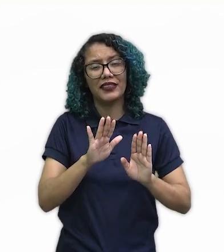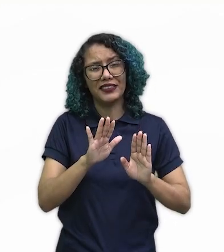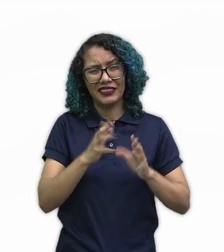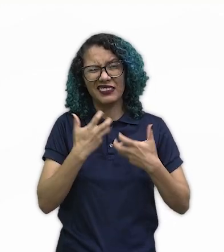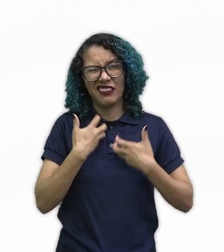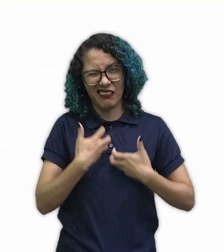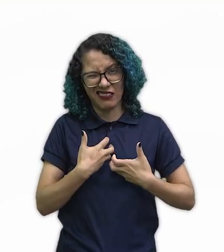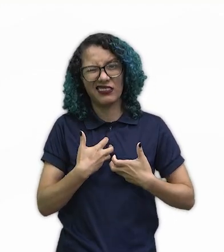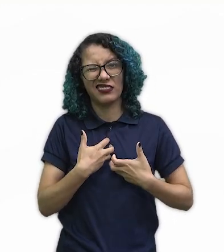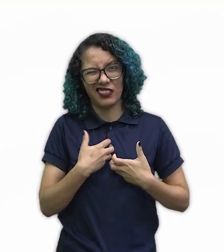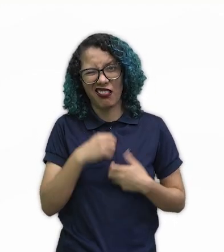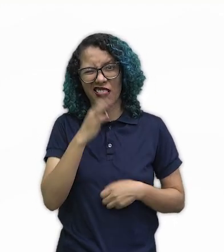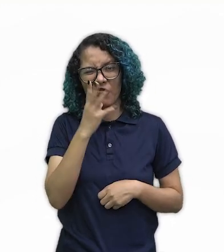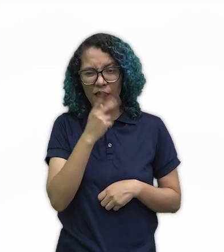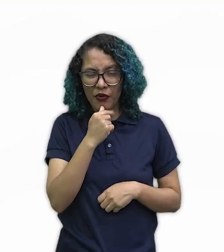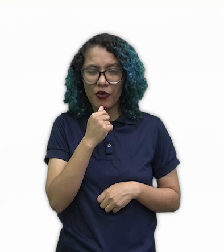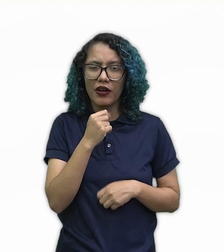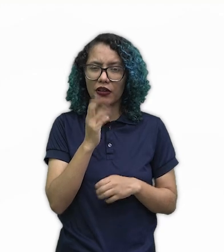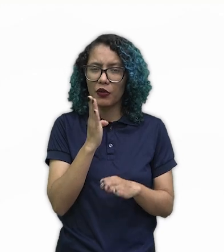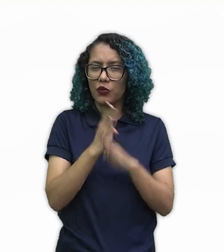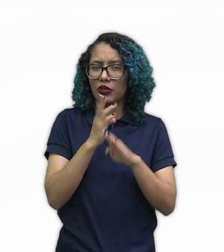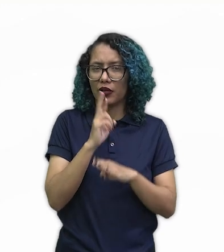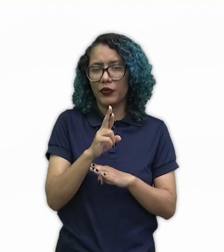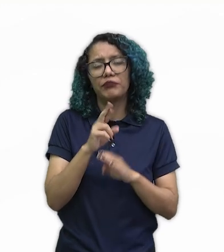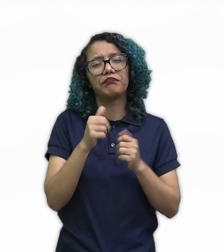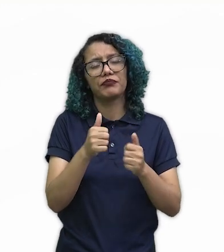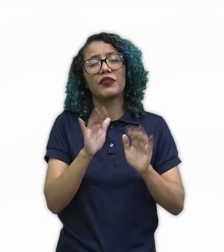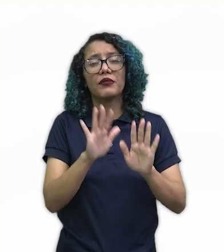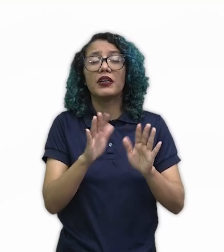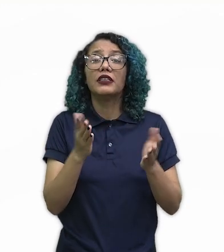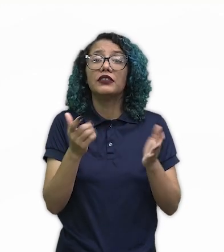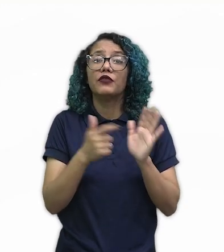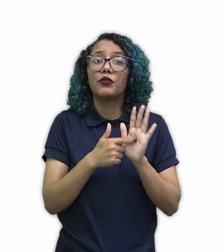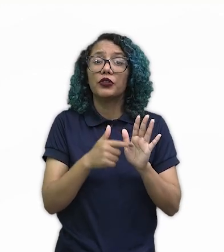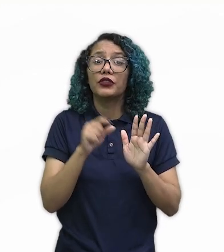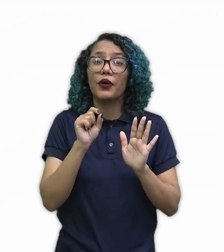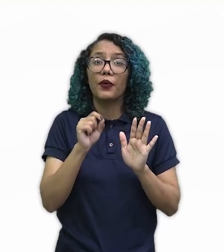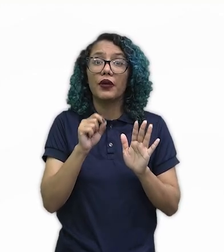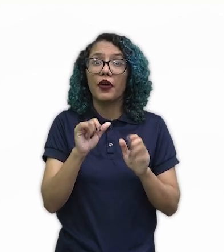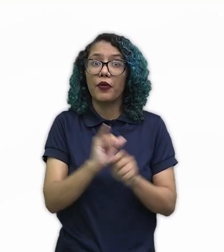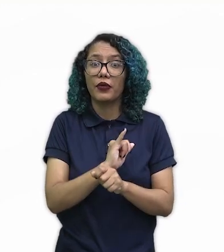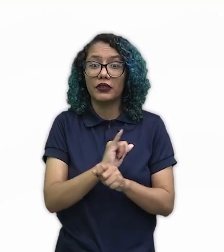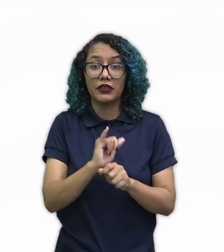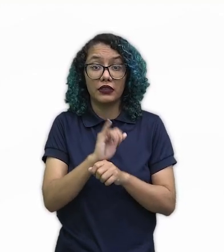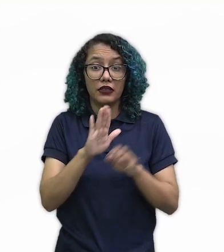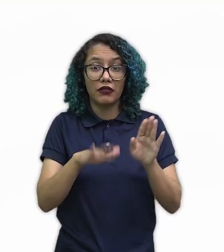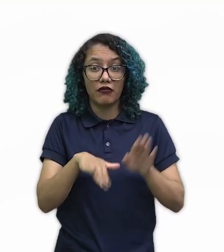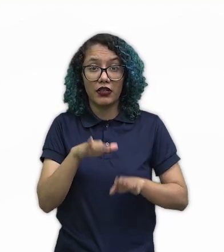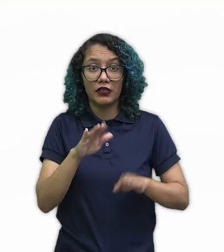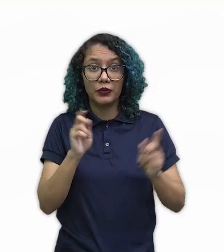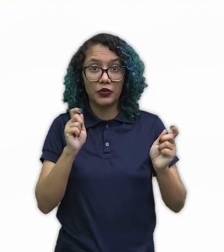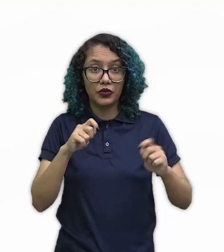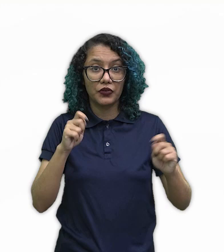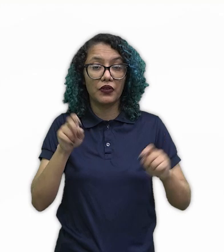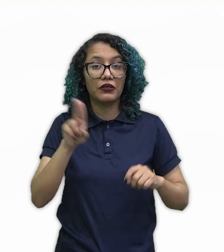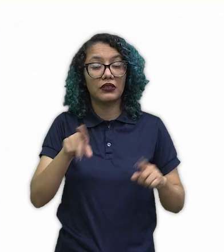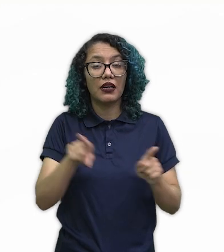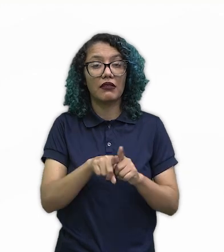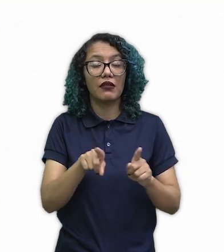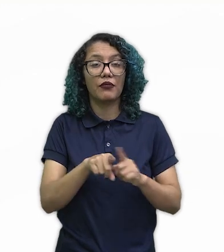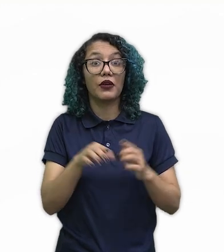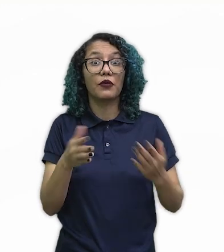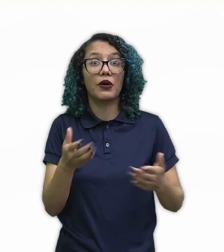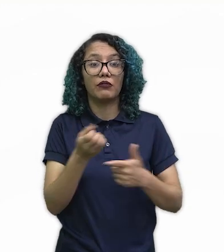canseira danada para a gente chegar na resposta. Aí, pessoal, vou te mostrar bem aqui uma situação que tu poderia usar na forma de